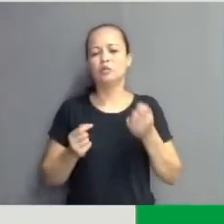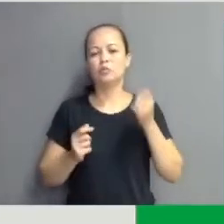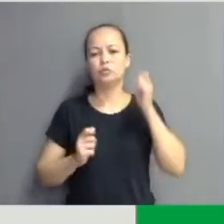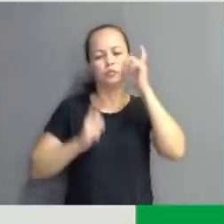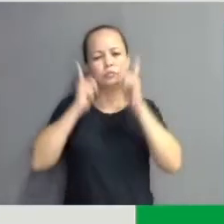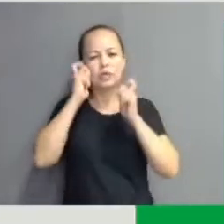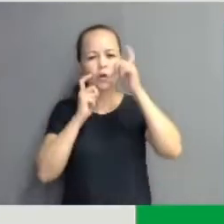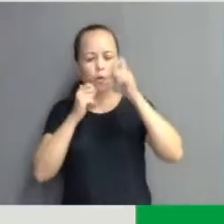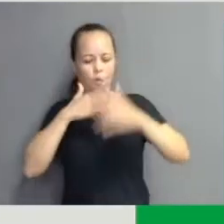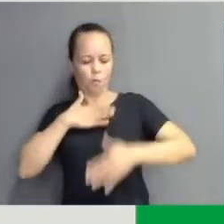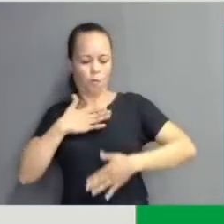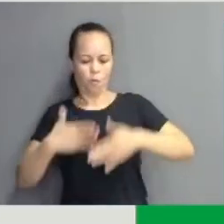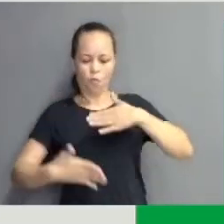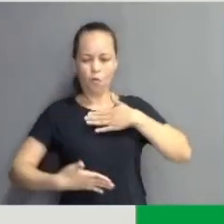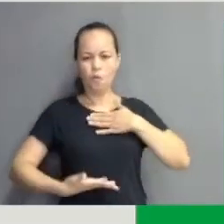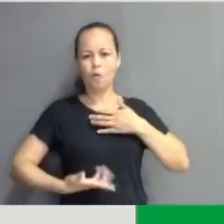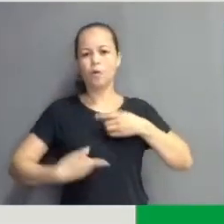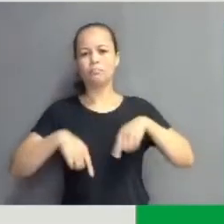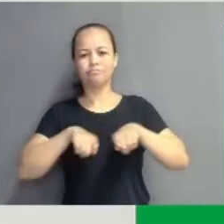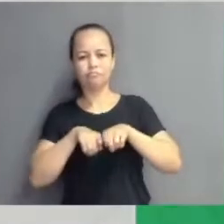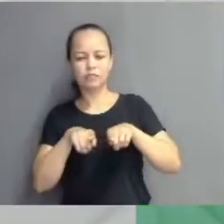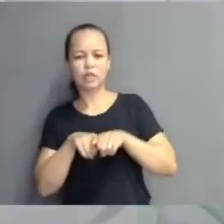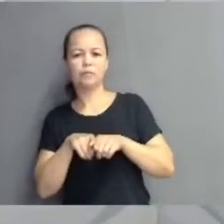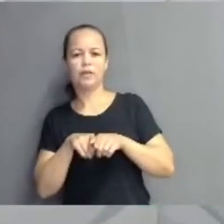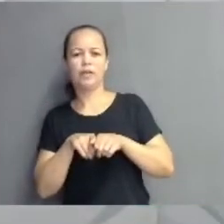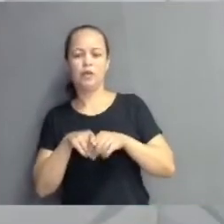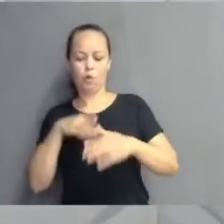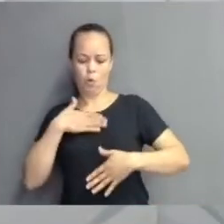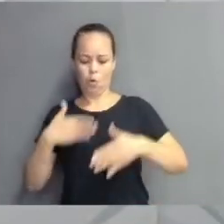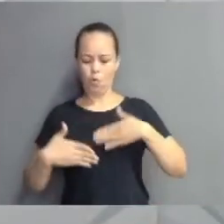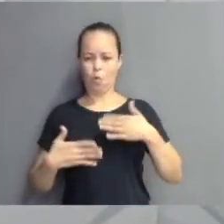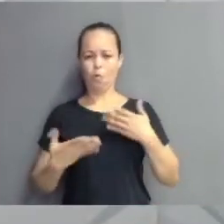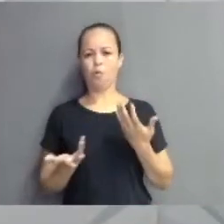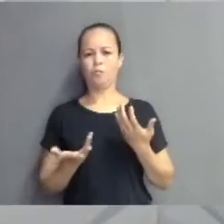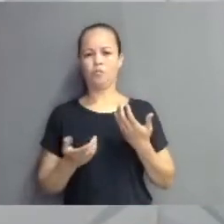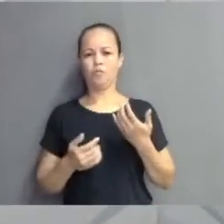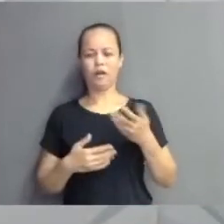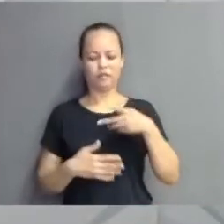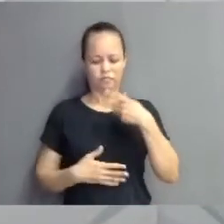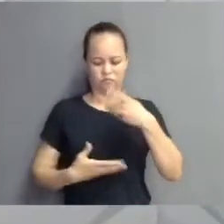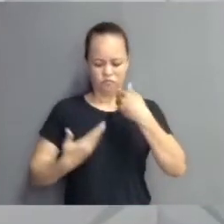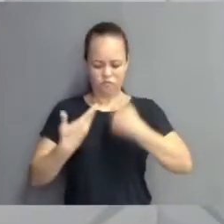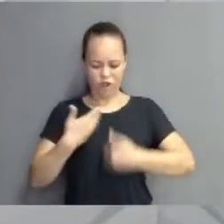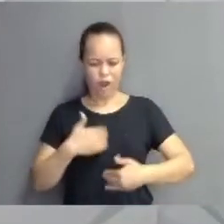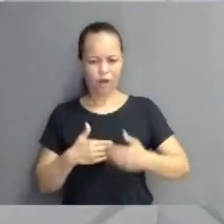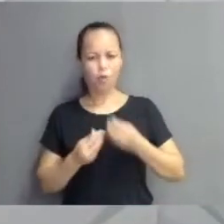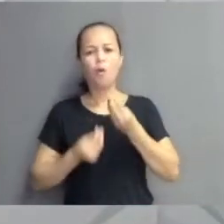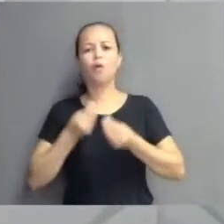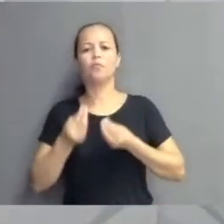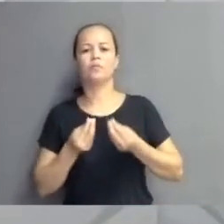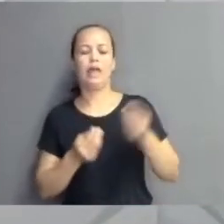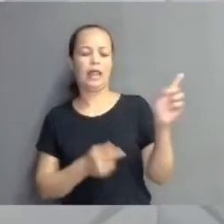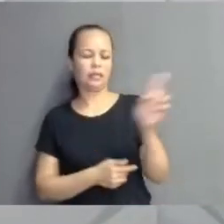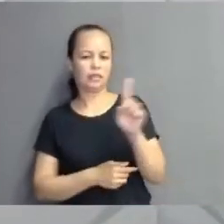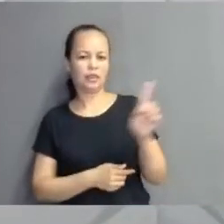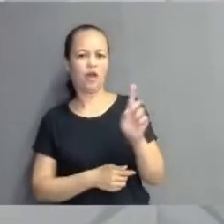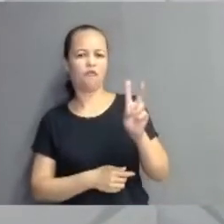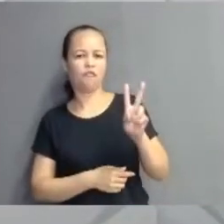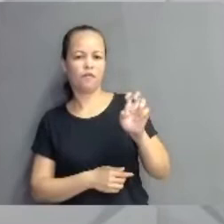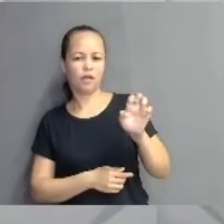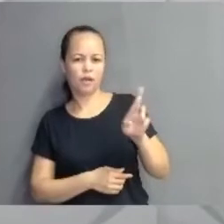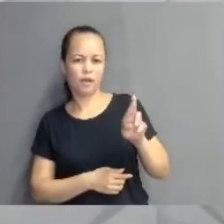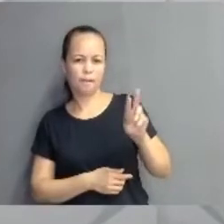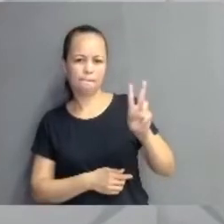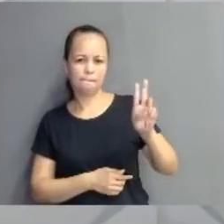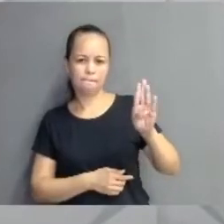nosso corpo o nosso corpo ele fala muito sobre a comunicação não-verbal é esses tipos de comunicação